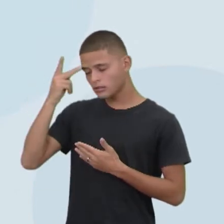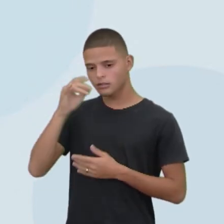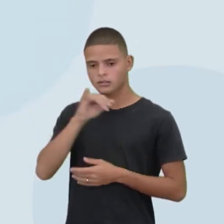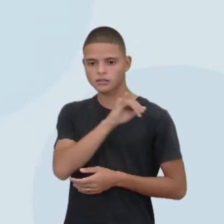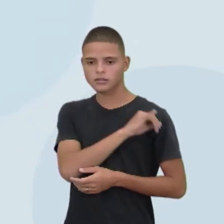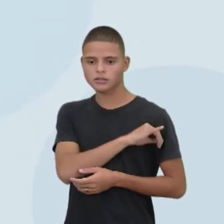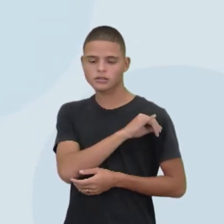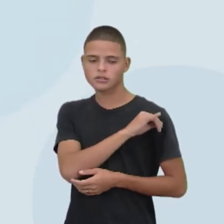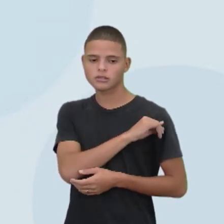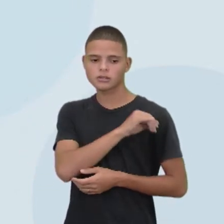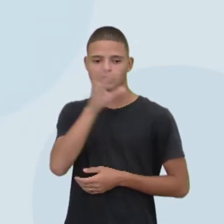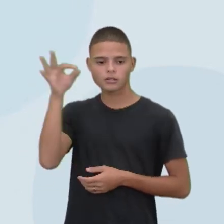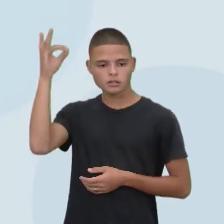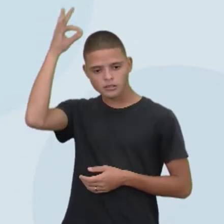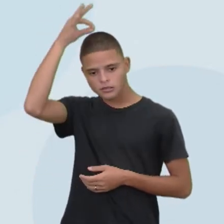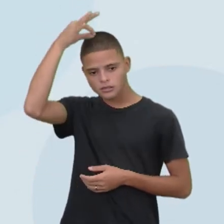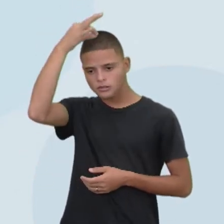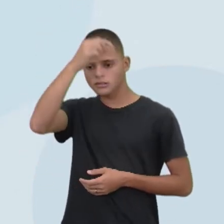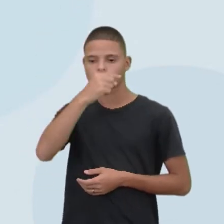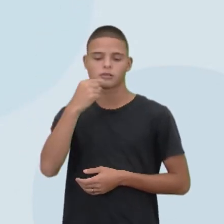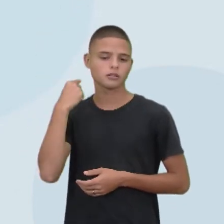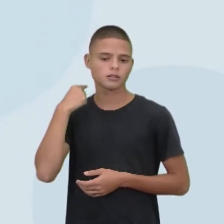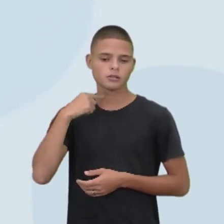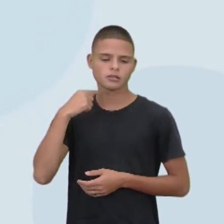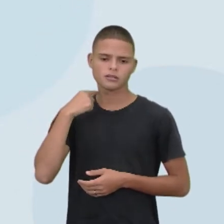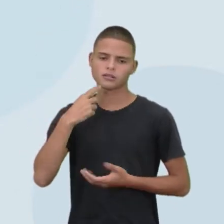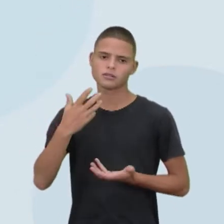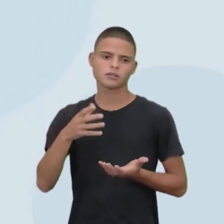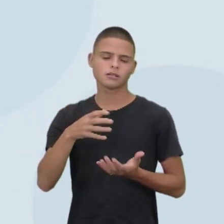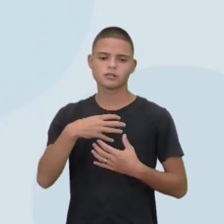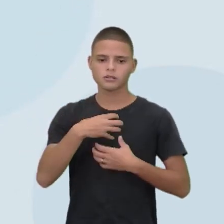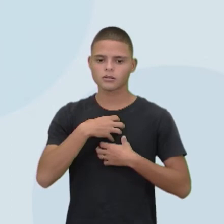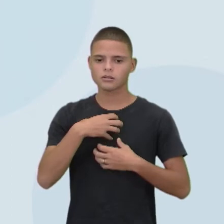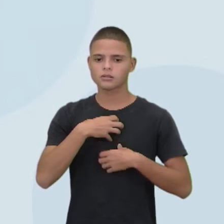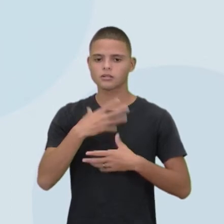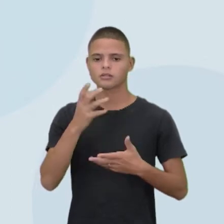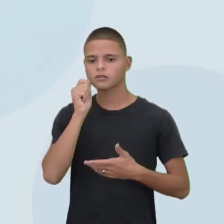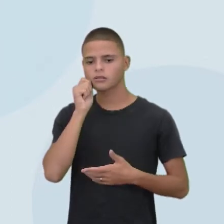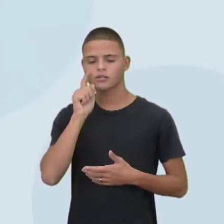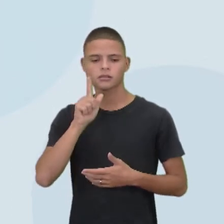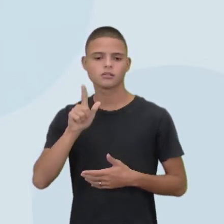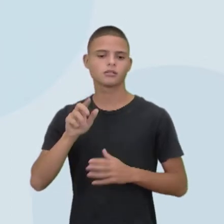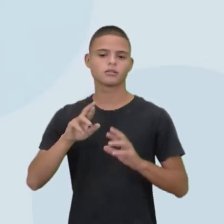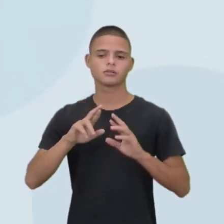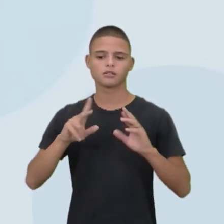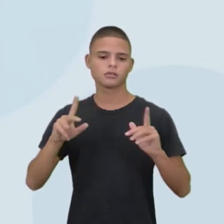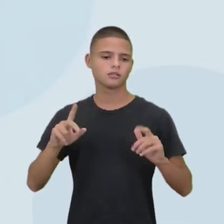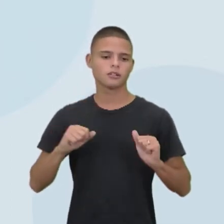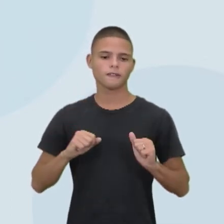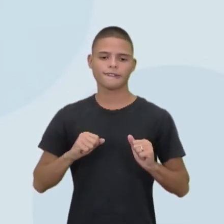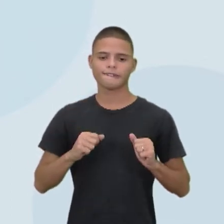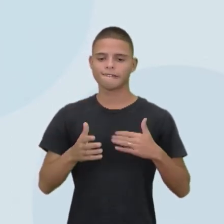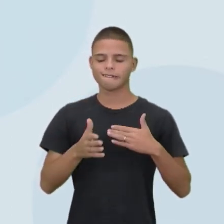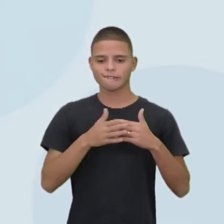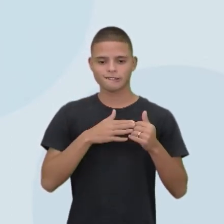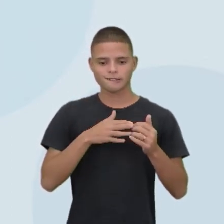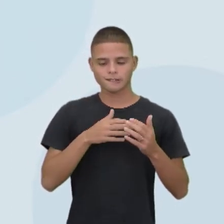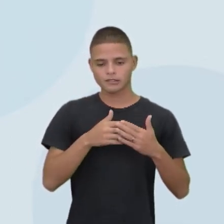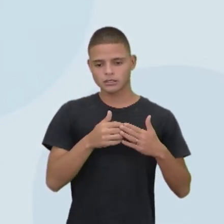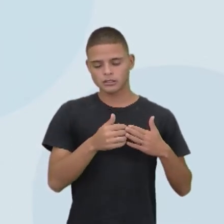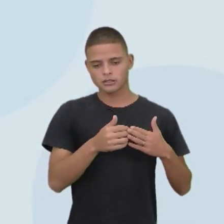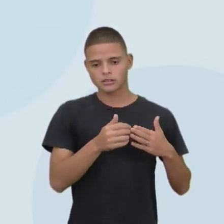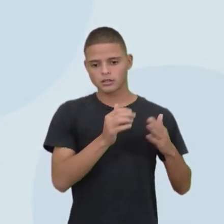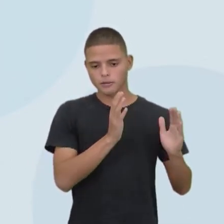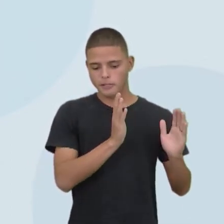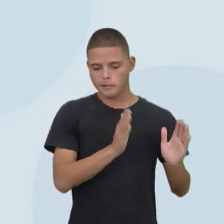Espírito Santo, Minas Gerais, Pernambuco, sei lá, Alagoas e assim por diante. Perceba que a ordem que os estados